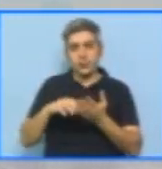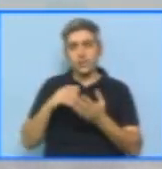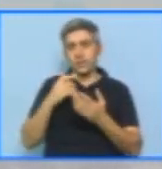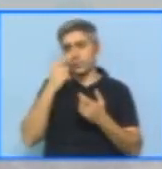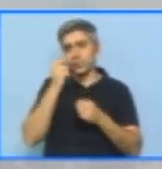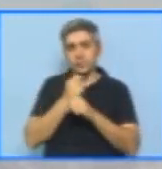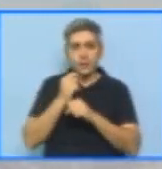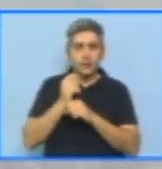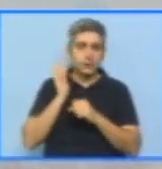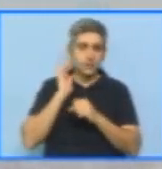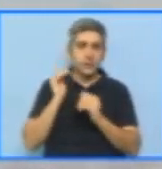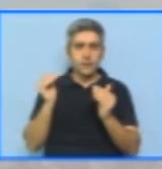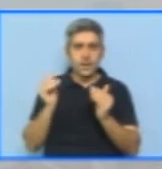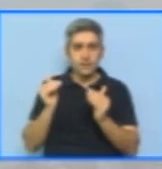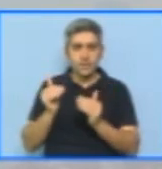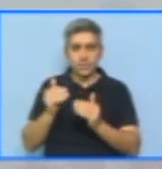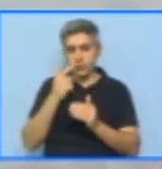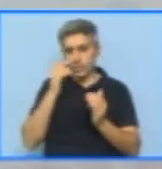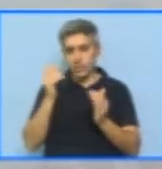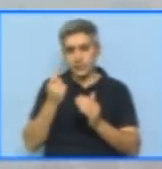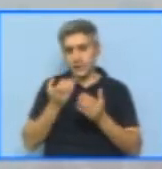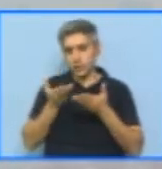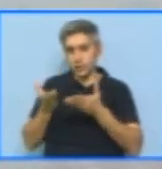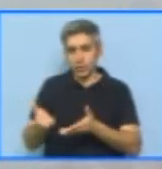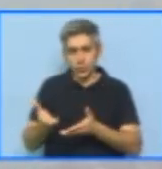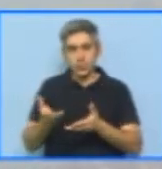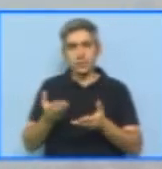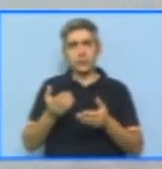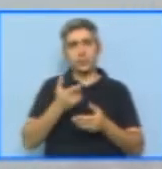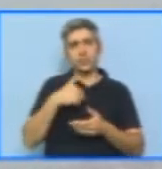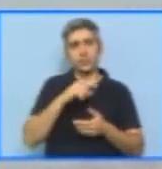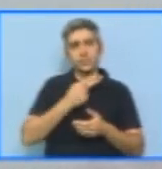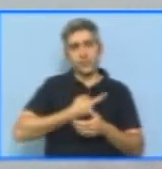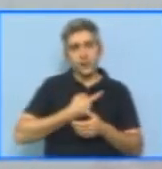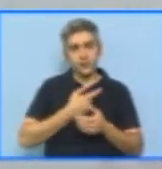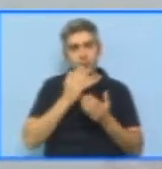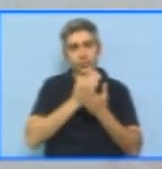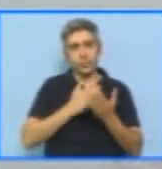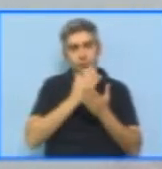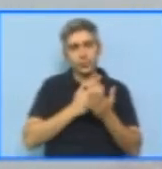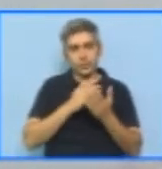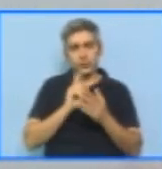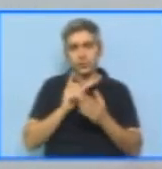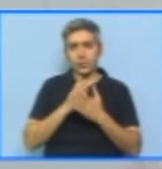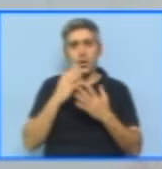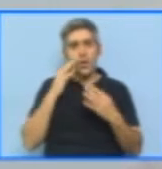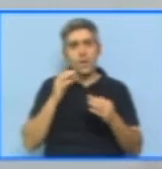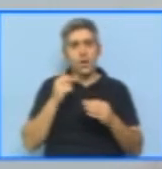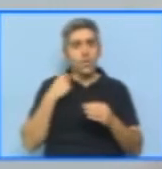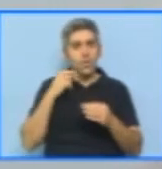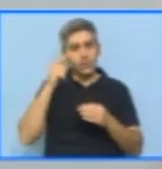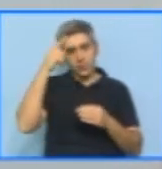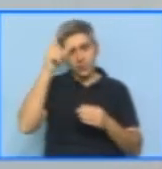também um facto, e, portanto, as pessoas precisam também de ser ajudadas. E nós temos que estudar para além do estudo. Nós acabamos